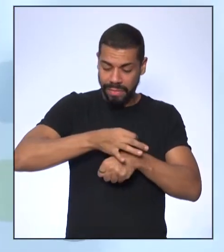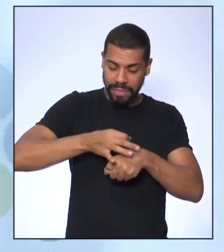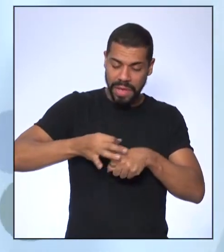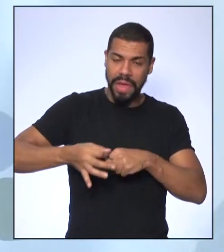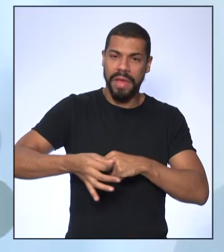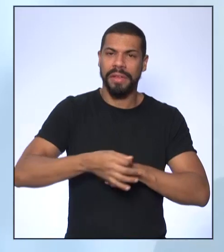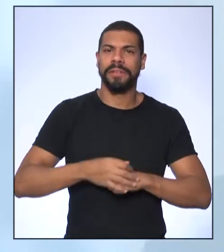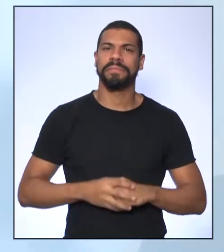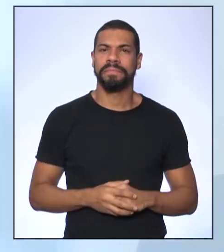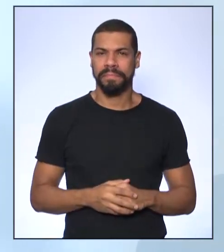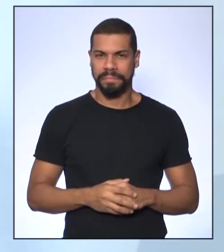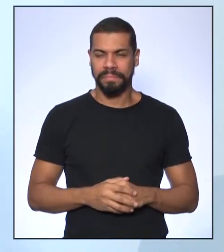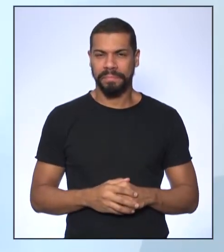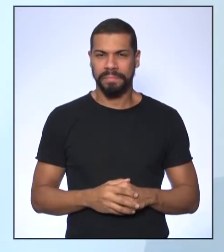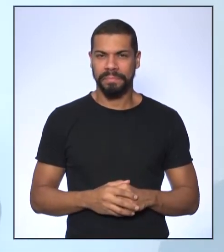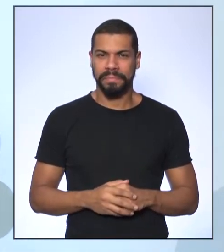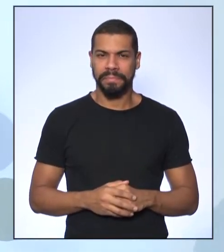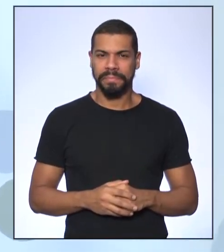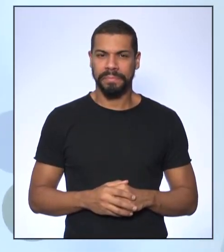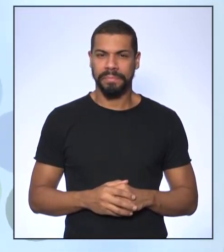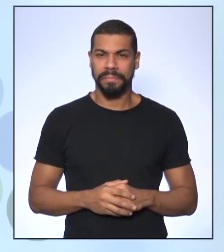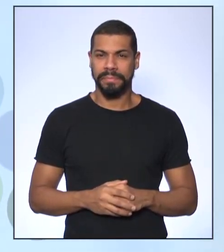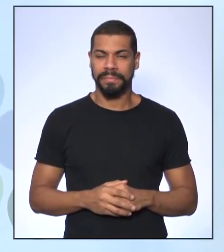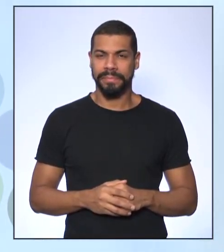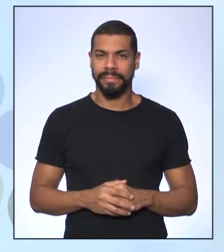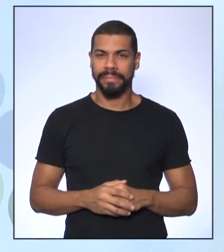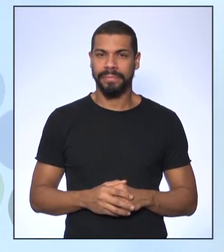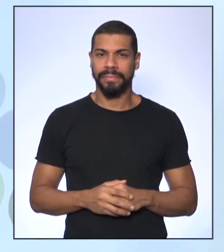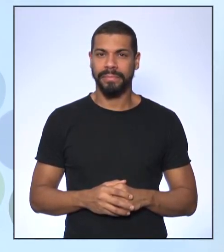ser pluricelular. Legal.